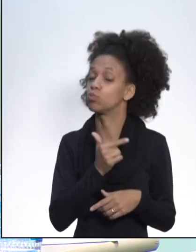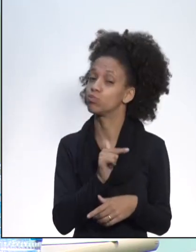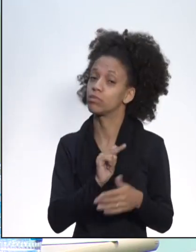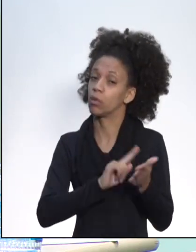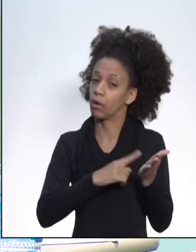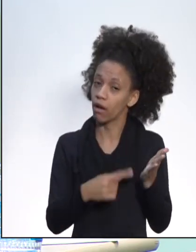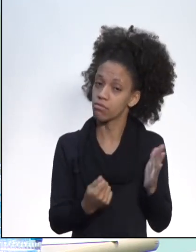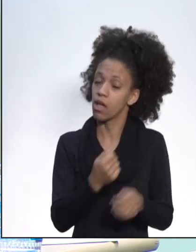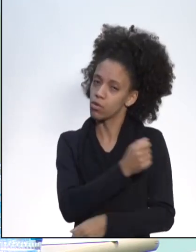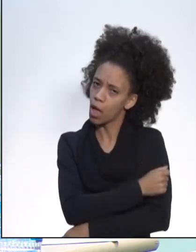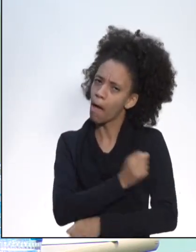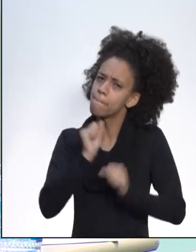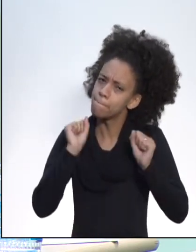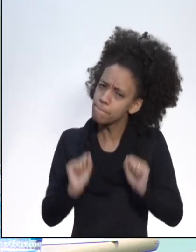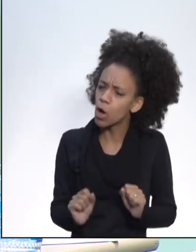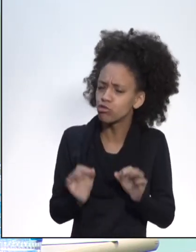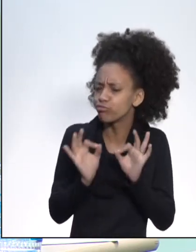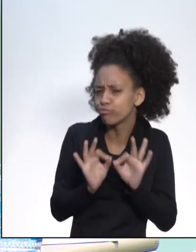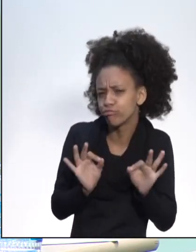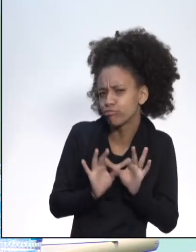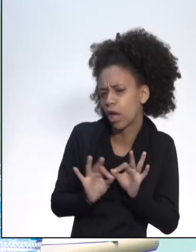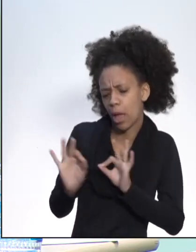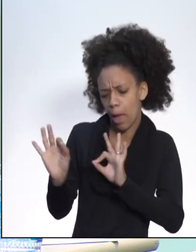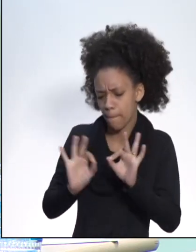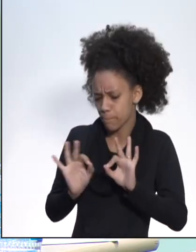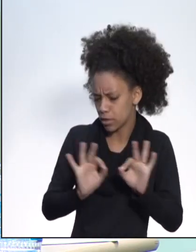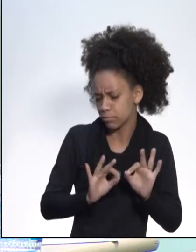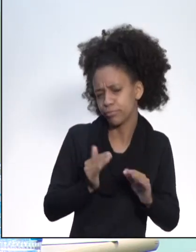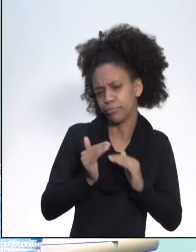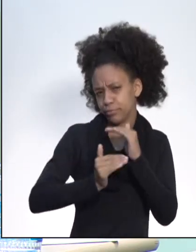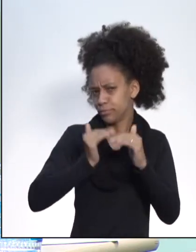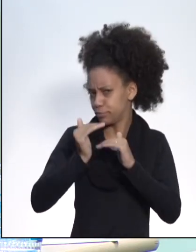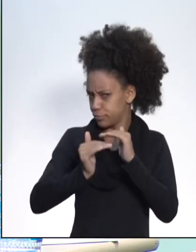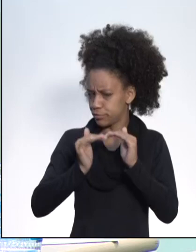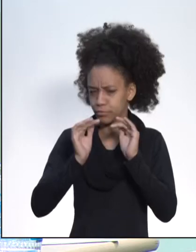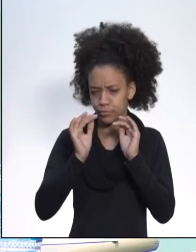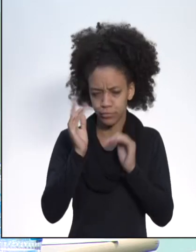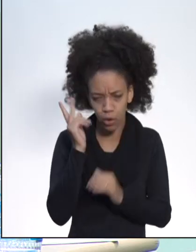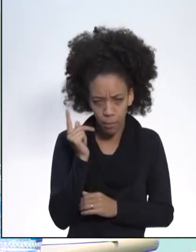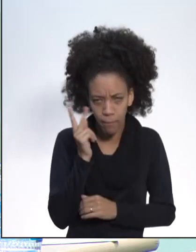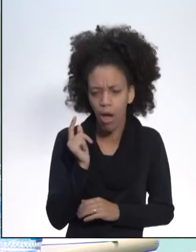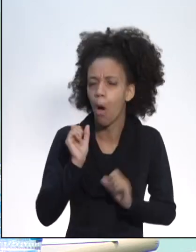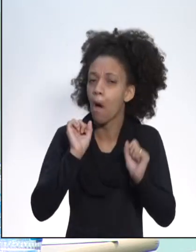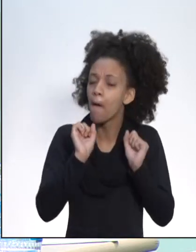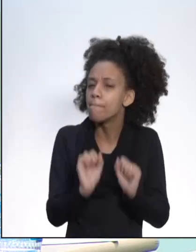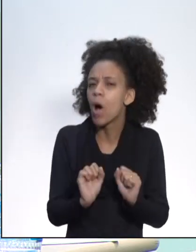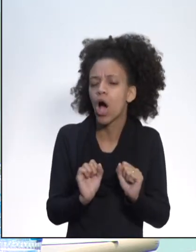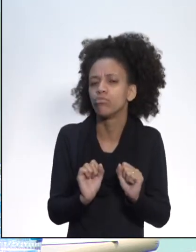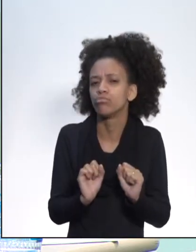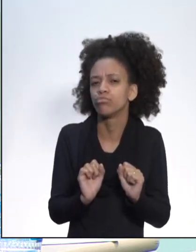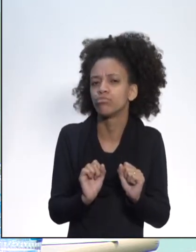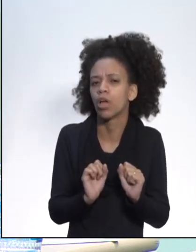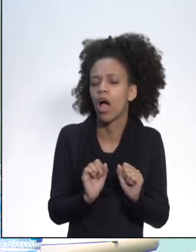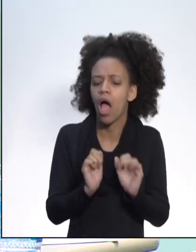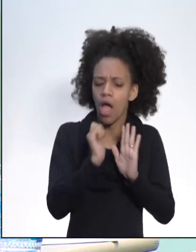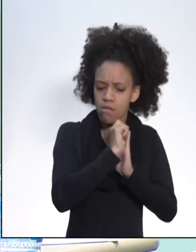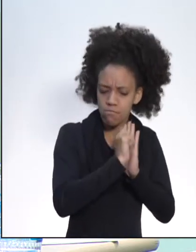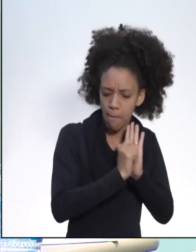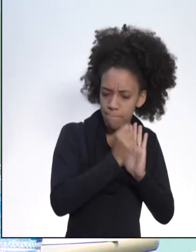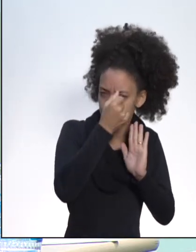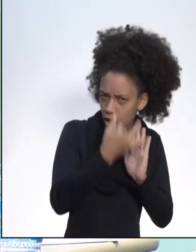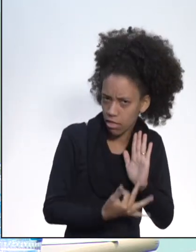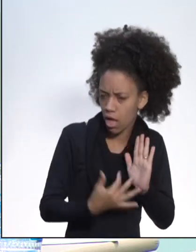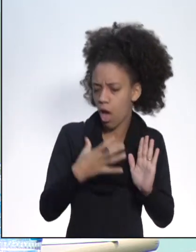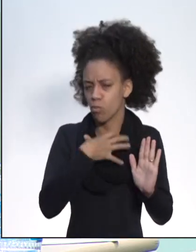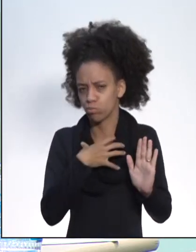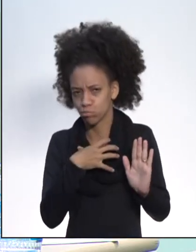aluno, vocês podem simplesmente fazer o plano de desenvolvimento, vocês podem simplesmente colocar quais são as ações que